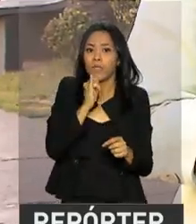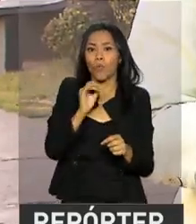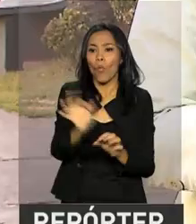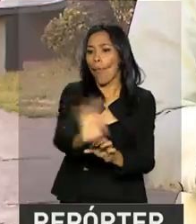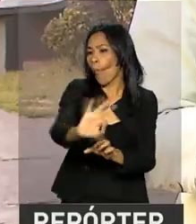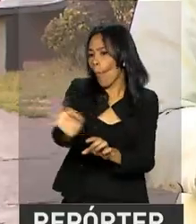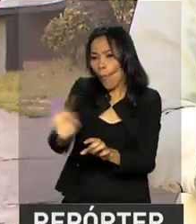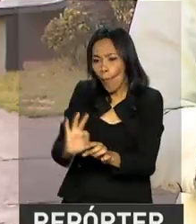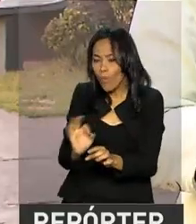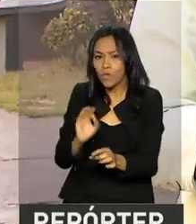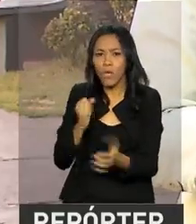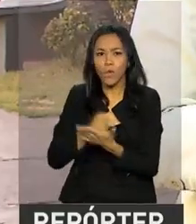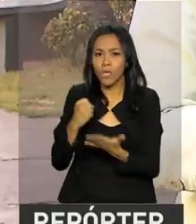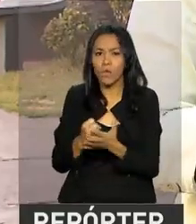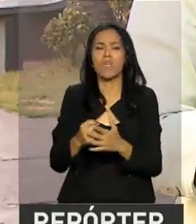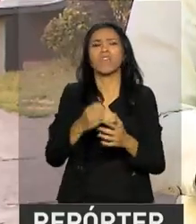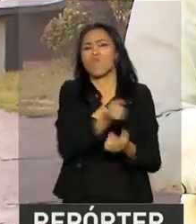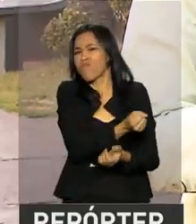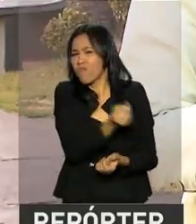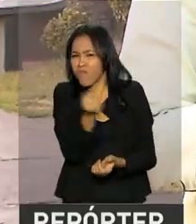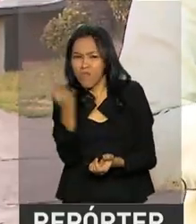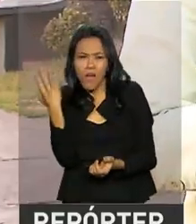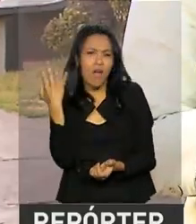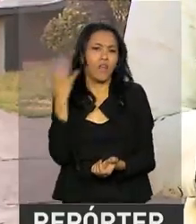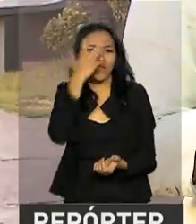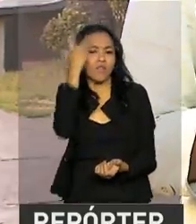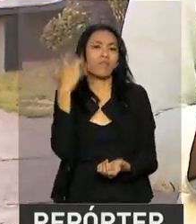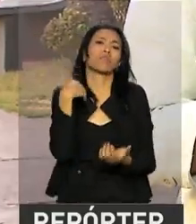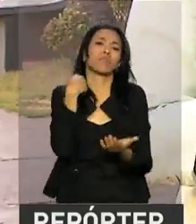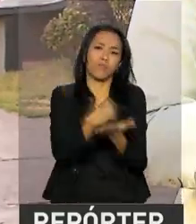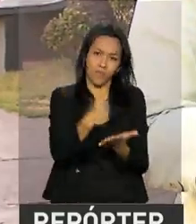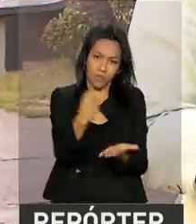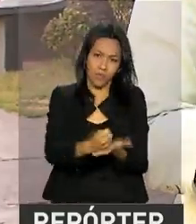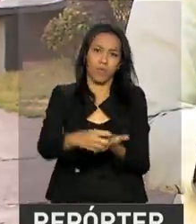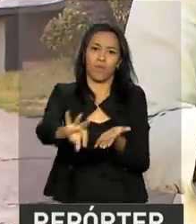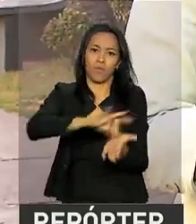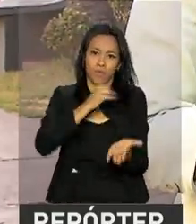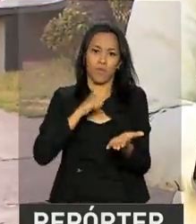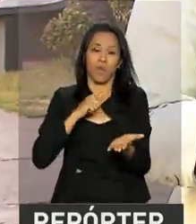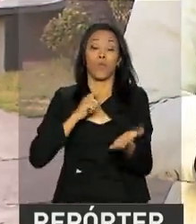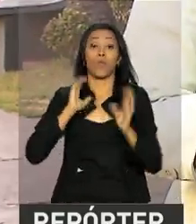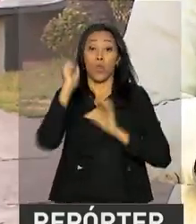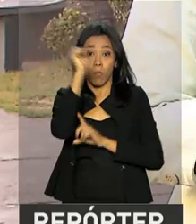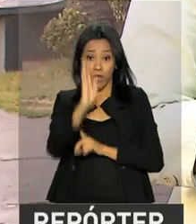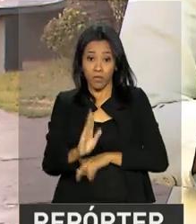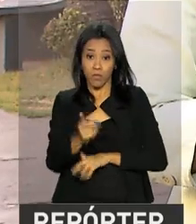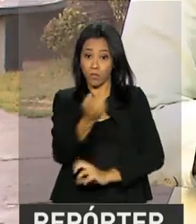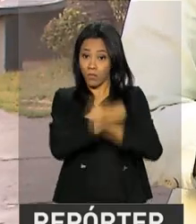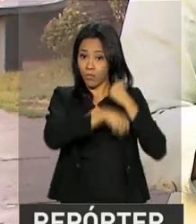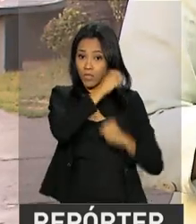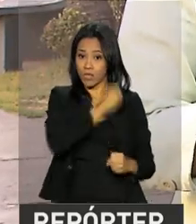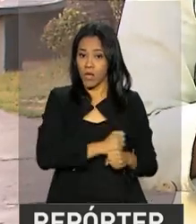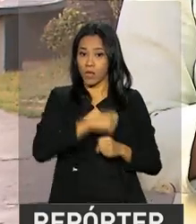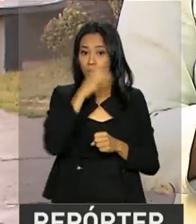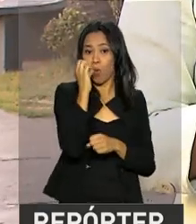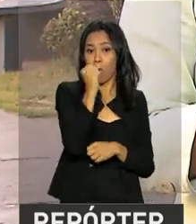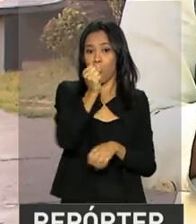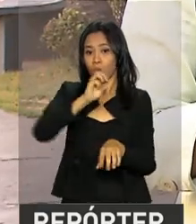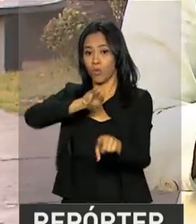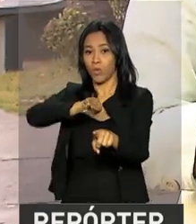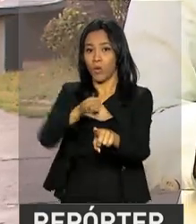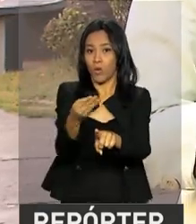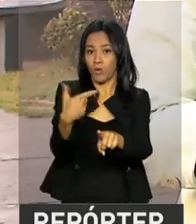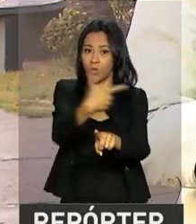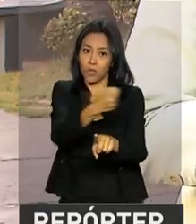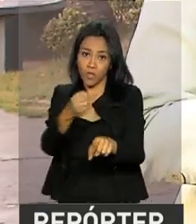até empresas com milhares de empregados o brasil fechou o ano passado com 8 milhões e